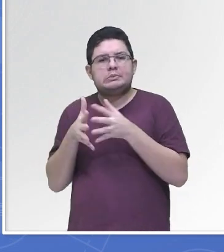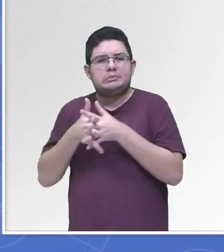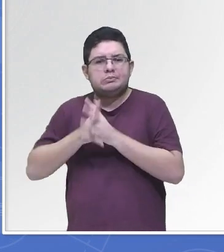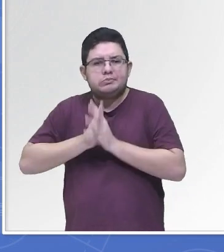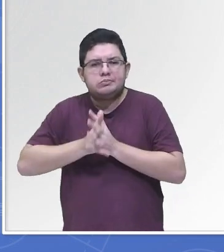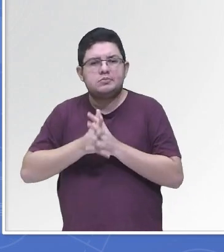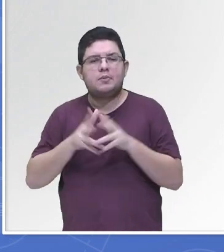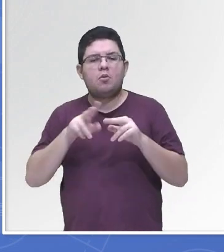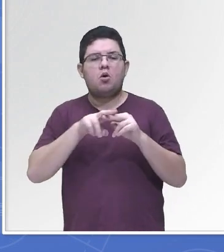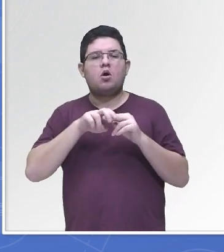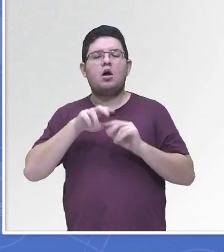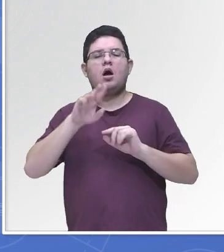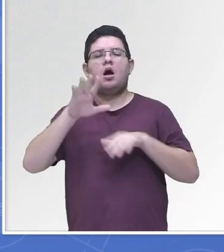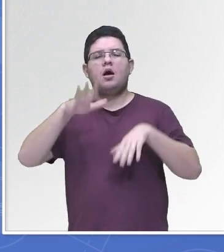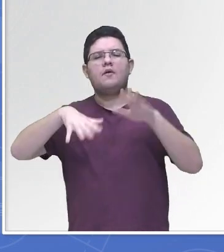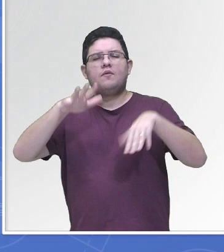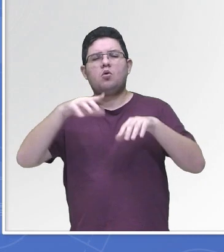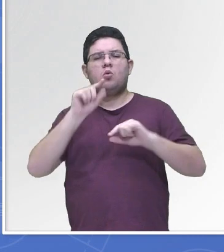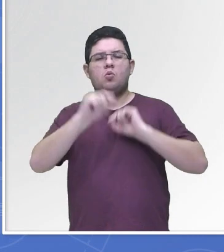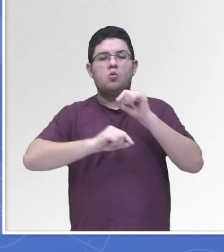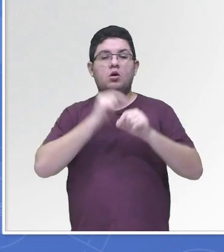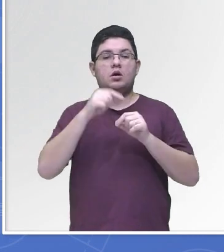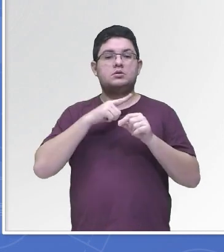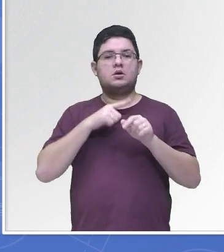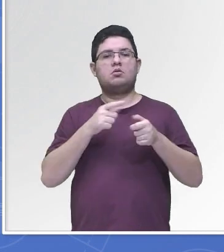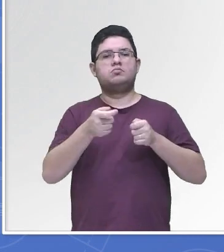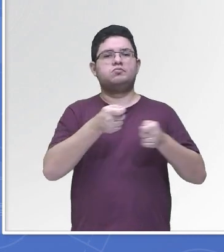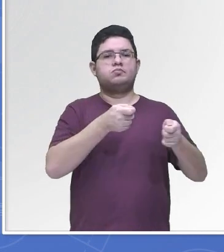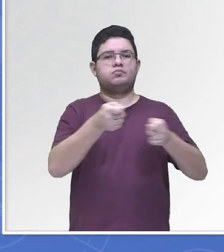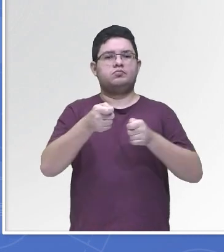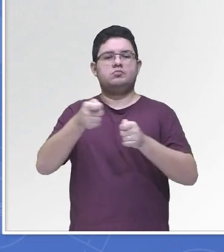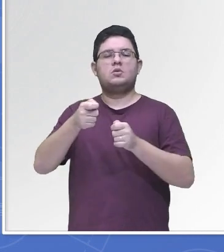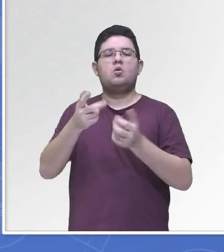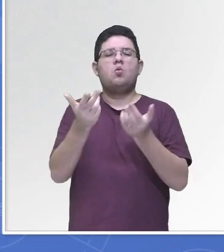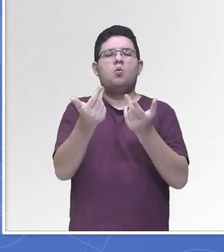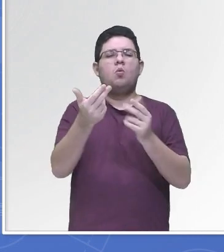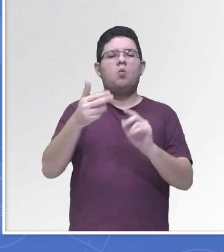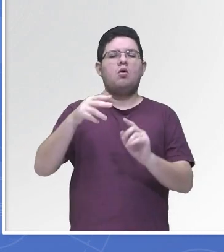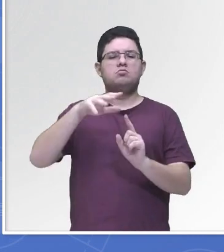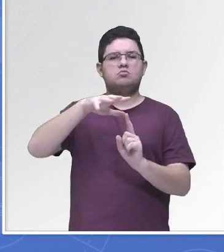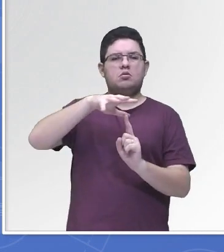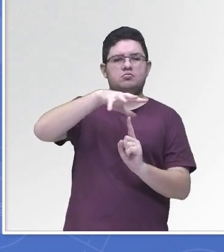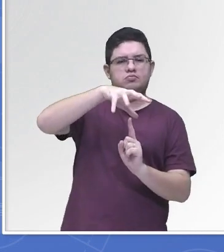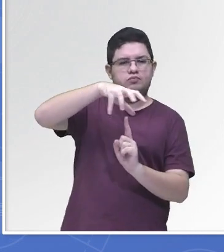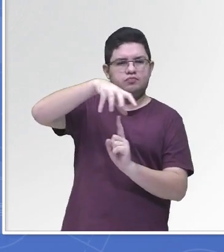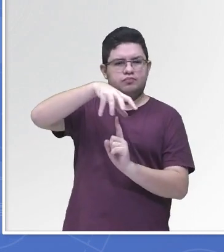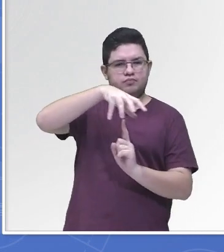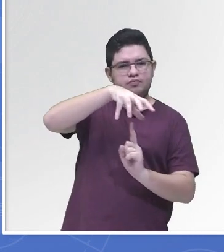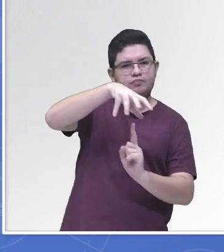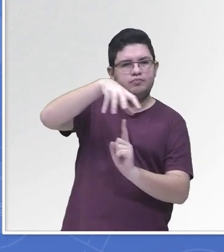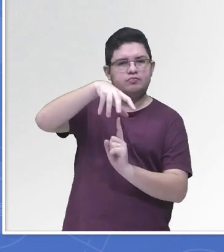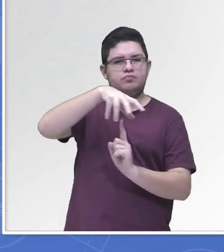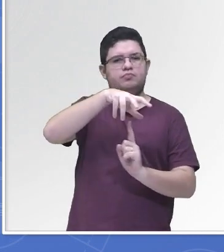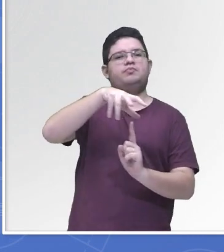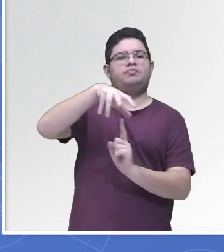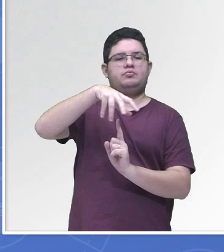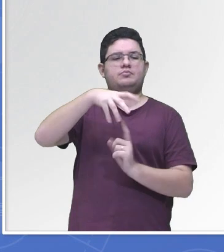de dominação. Grave bem isso, vamos repetir, vou repetir mais uma vez, porque isso é importante, olha. A razão,